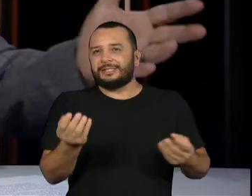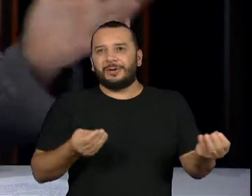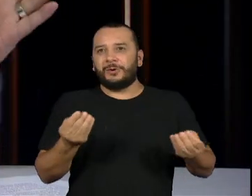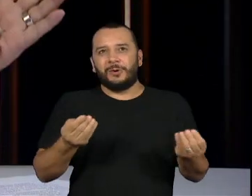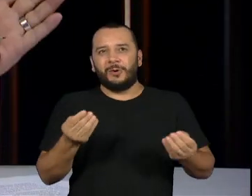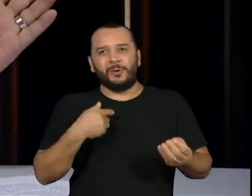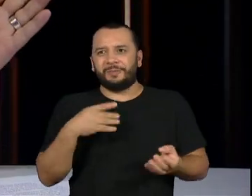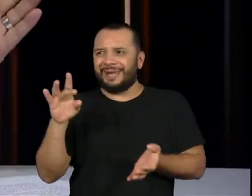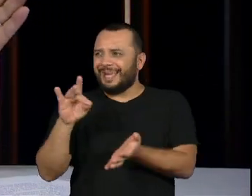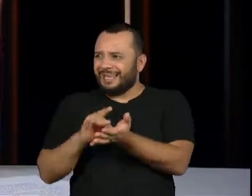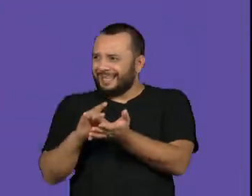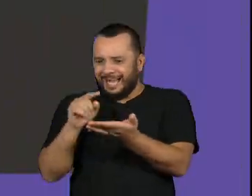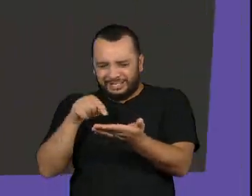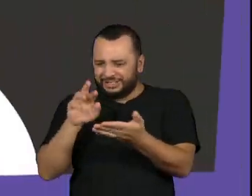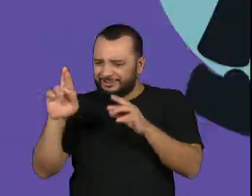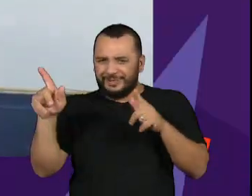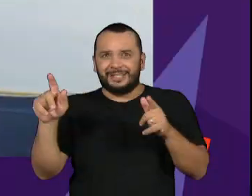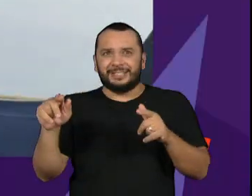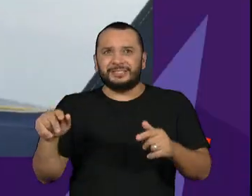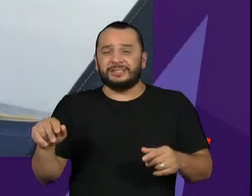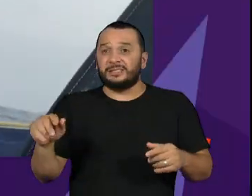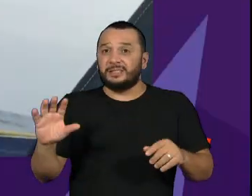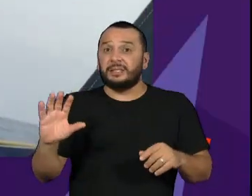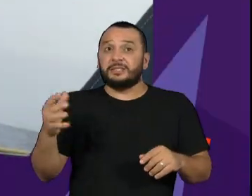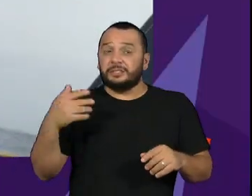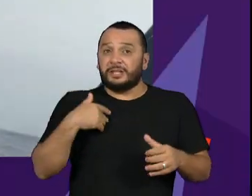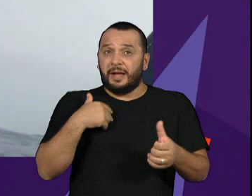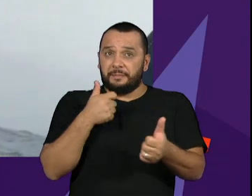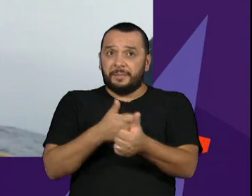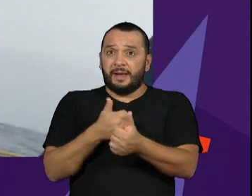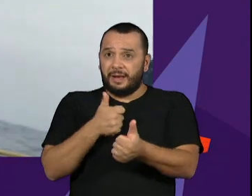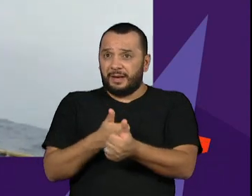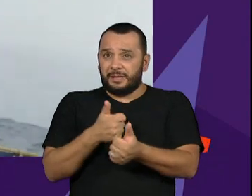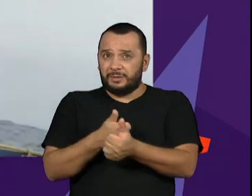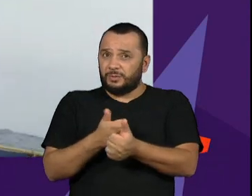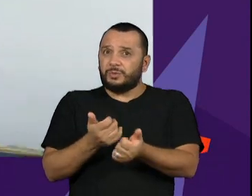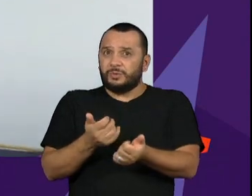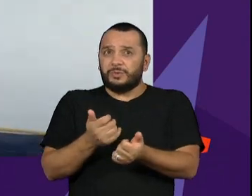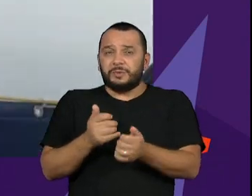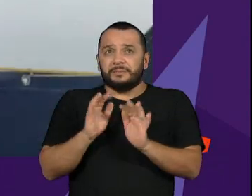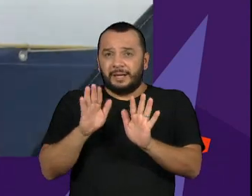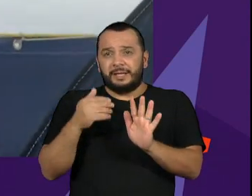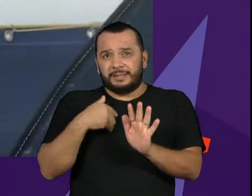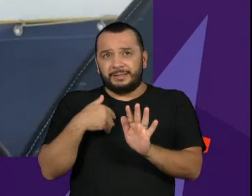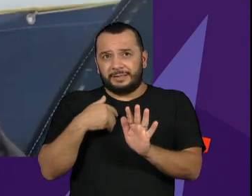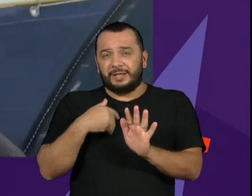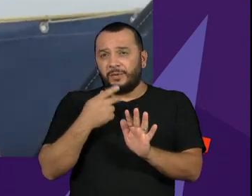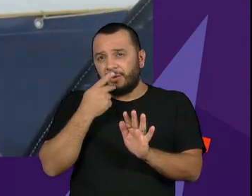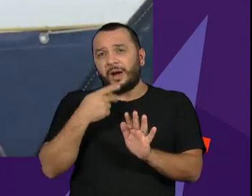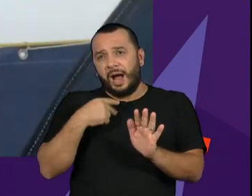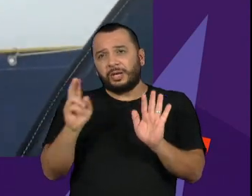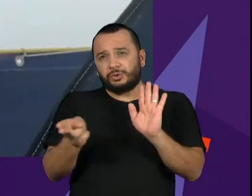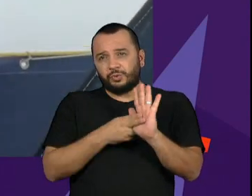não corresponde ao que está aqui. Bom, tá chegando a hora da gente admitir que a gente tá no lugar errado.